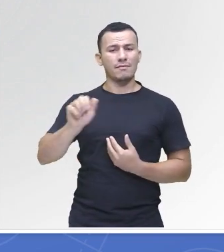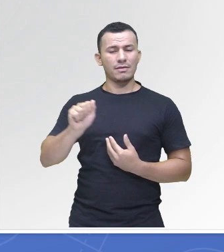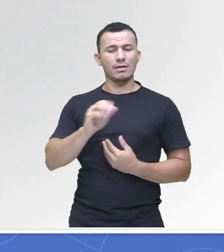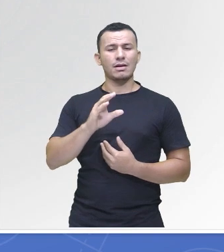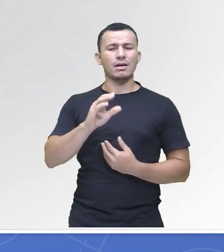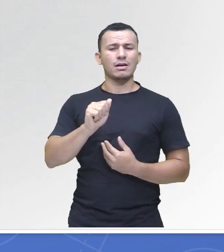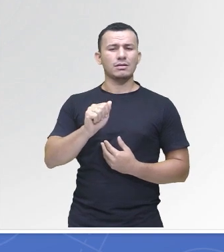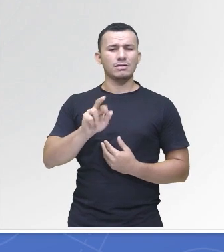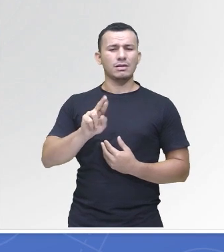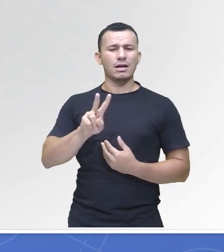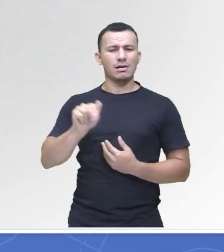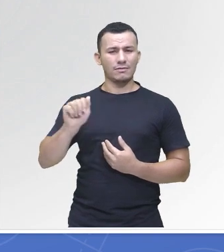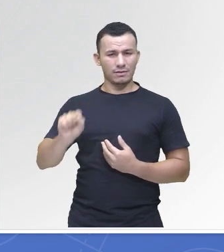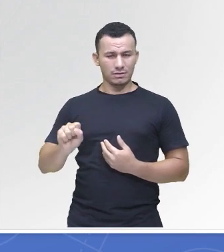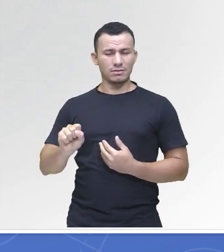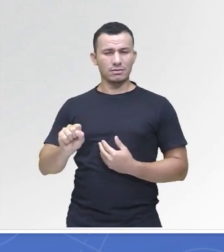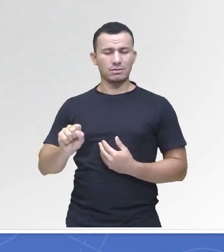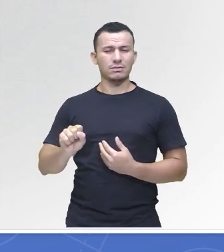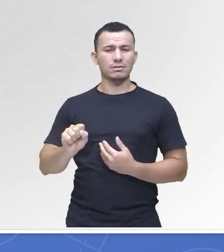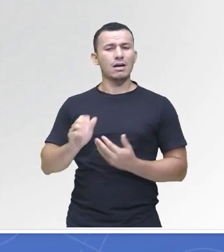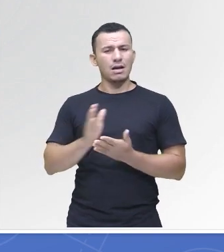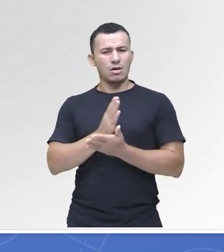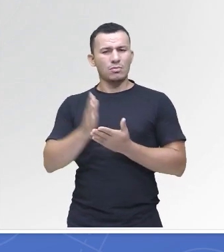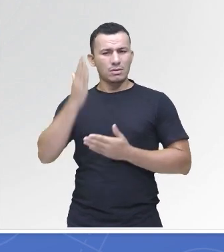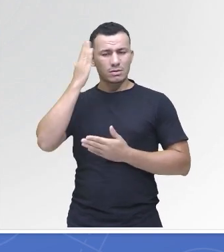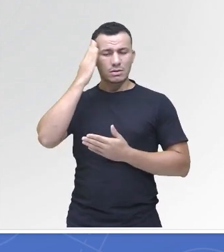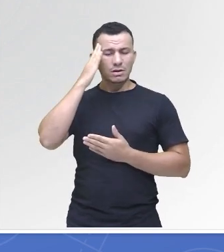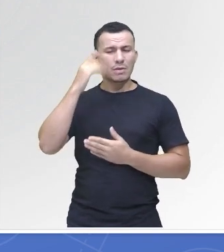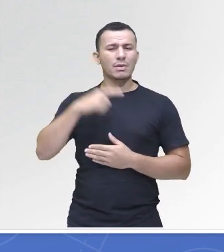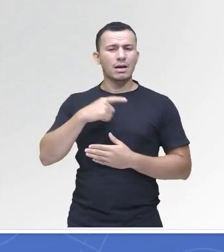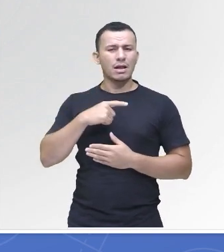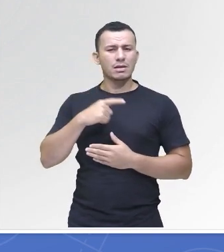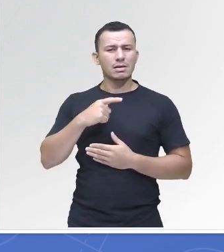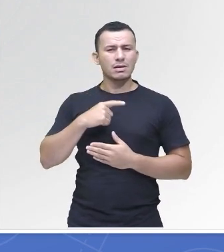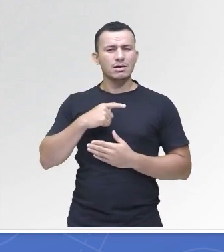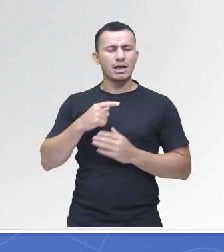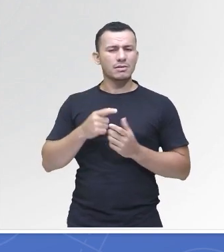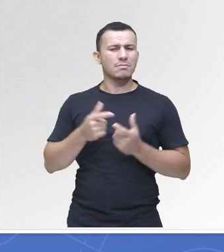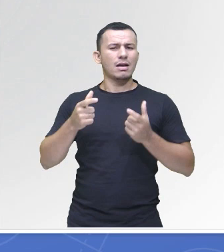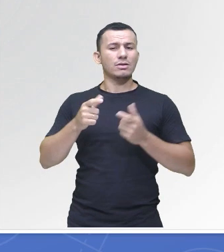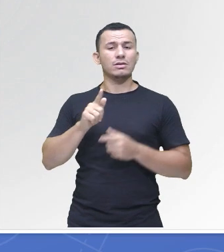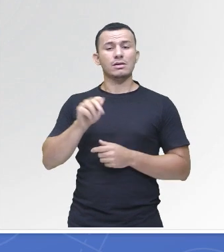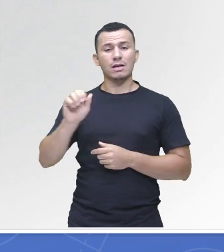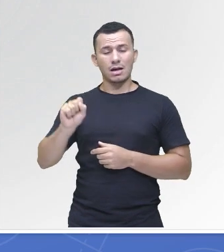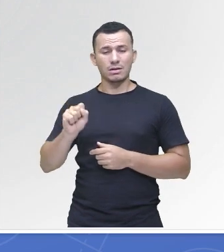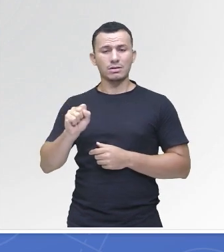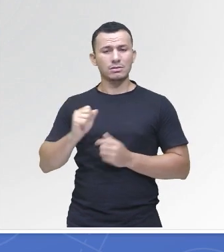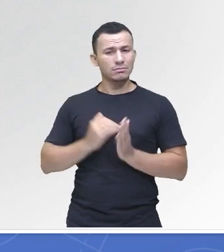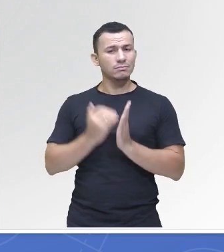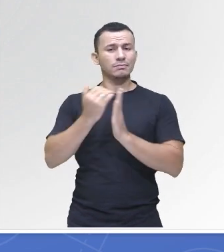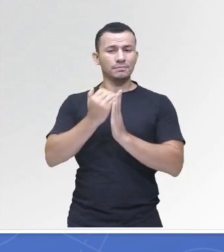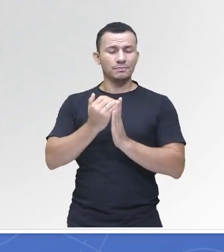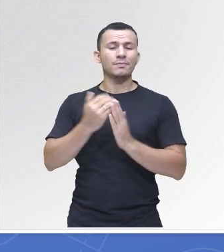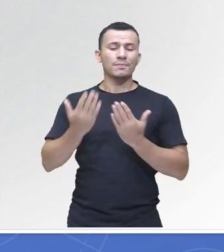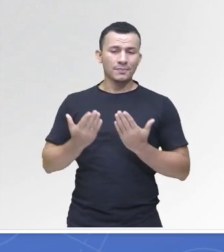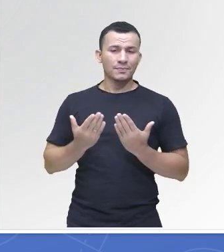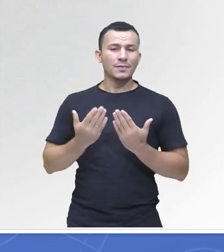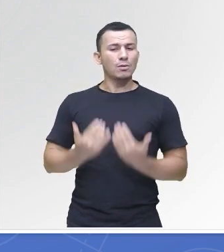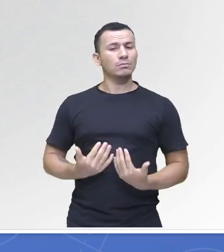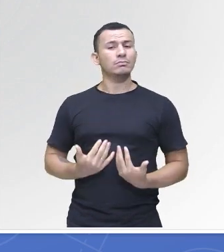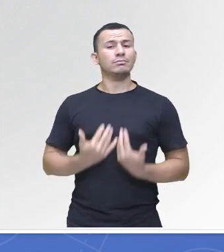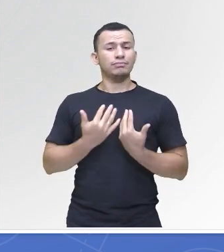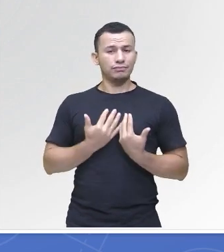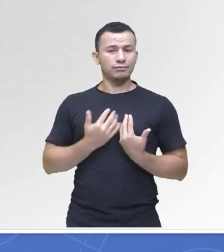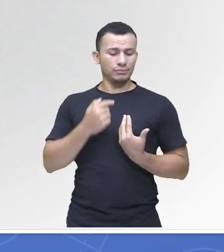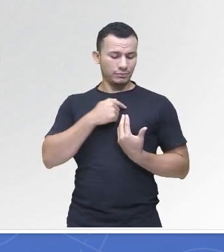sabe que as veias, elas carregam ali uma grande quantidade de gás carbônico, né? Então,